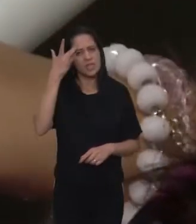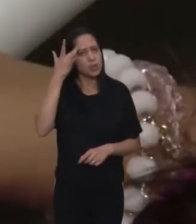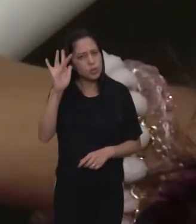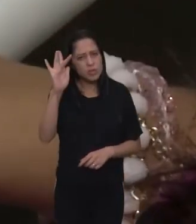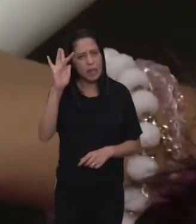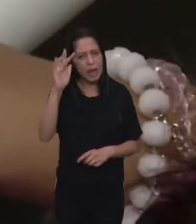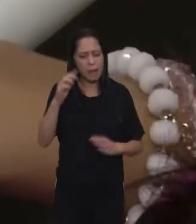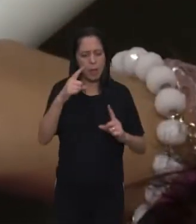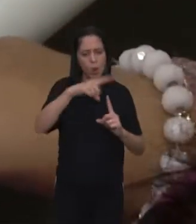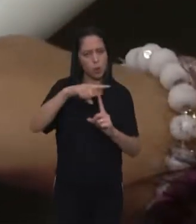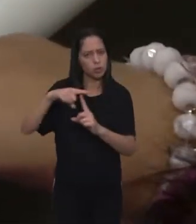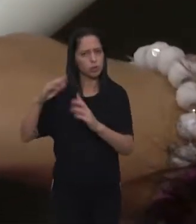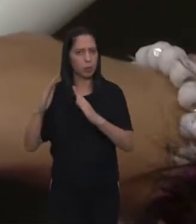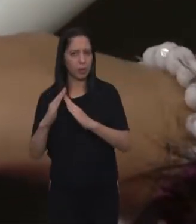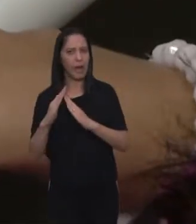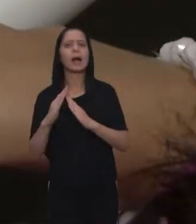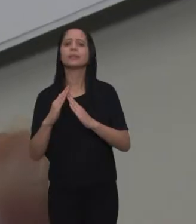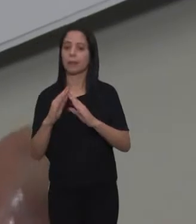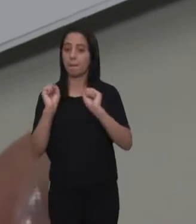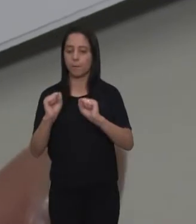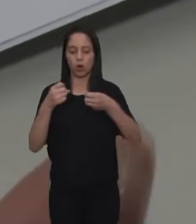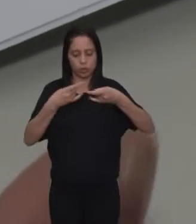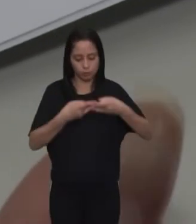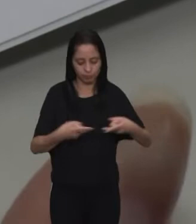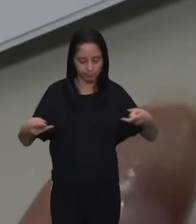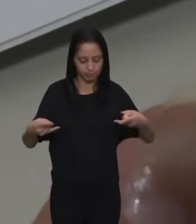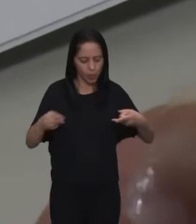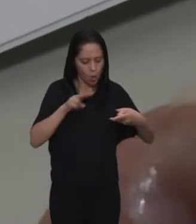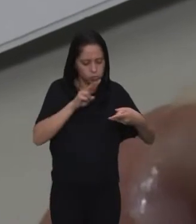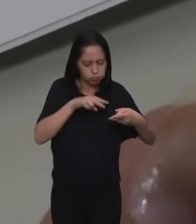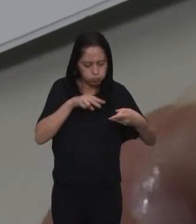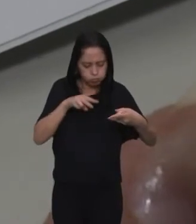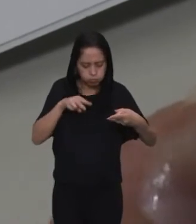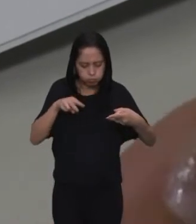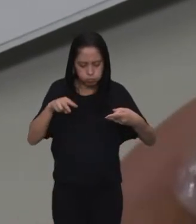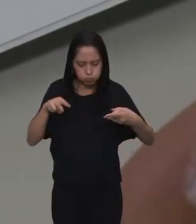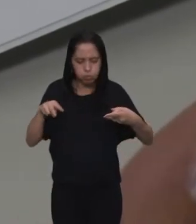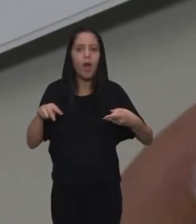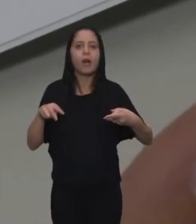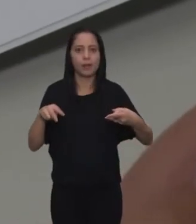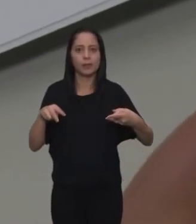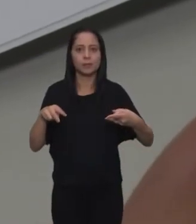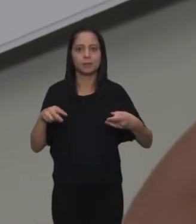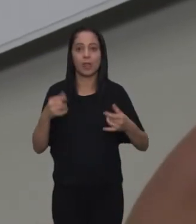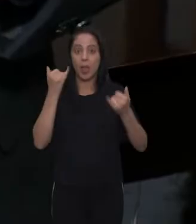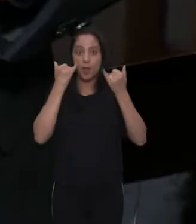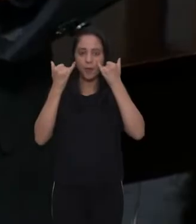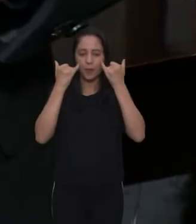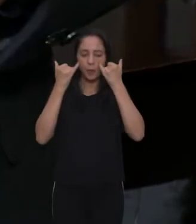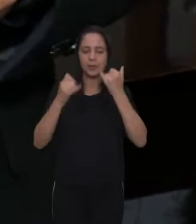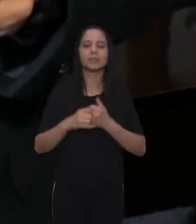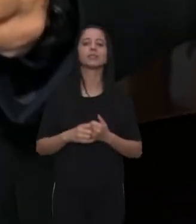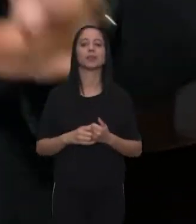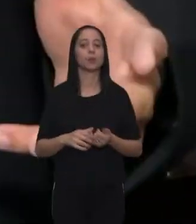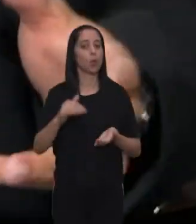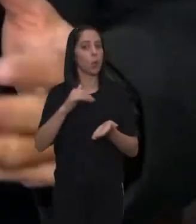você não sabe qual é o tipo de imóvel que possui basta consultar as informações internas o próprio carnê de acordo com o secretário